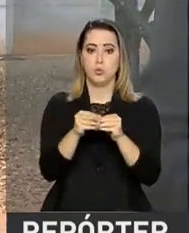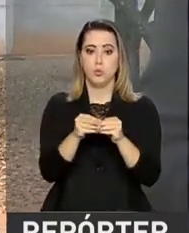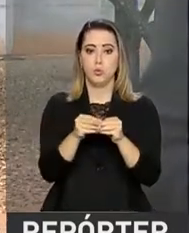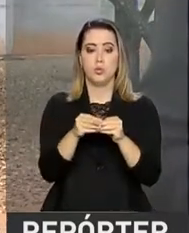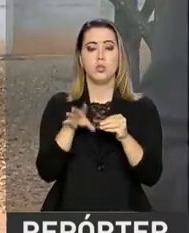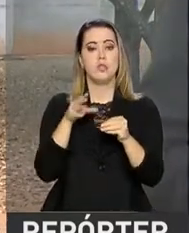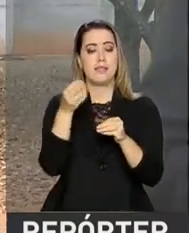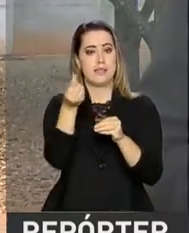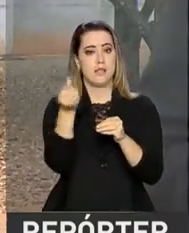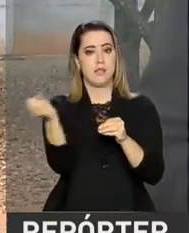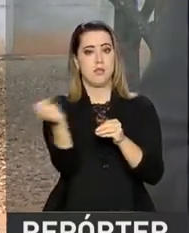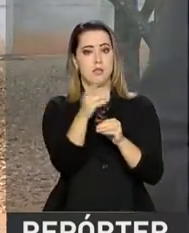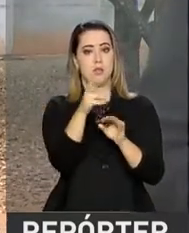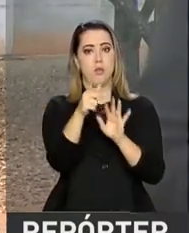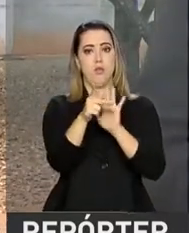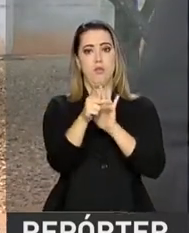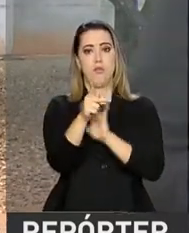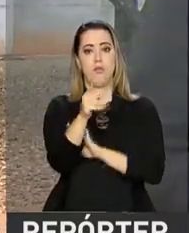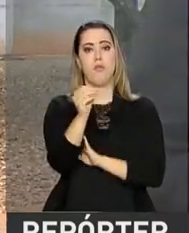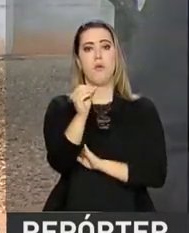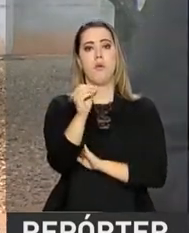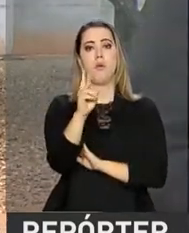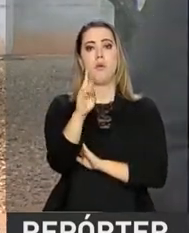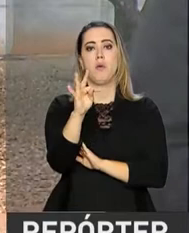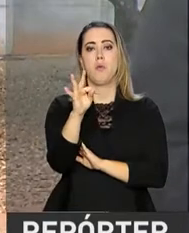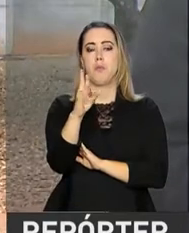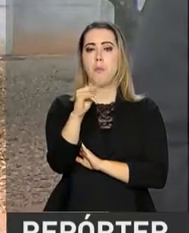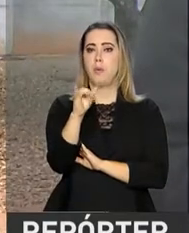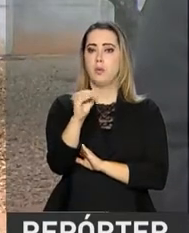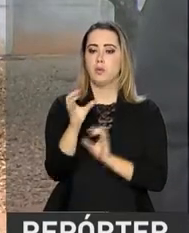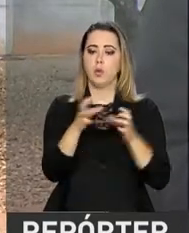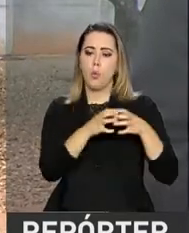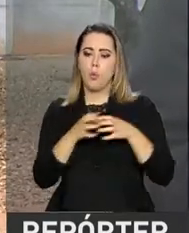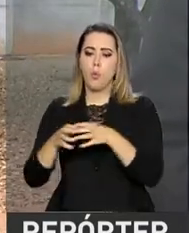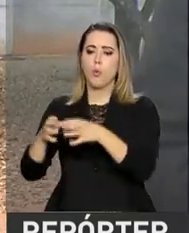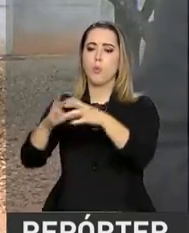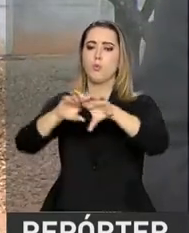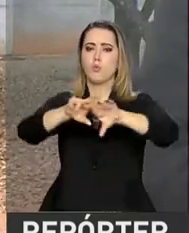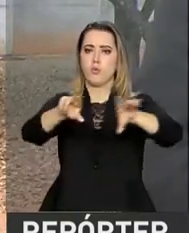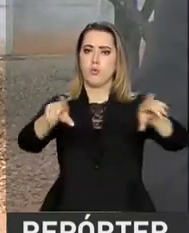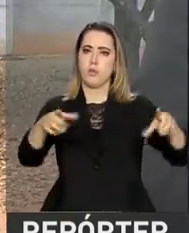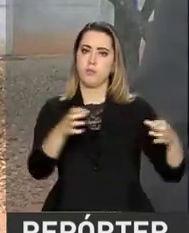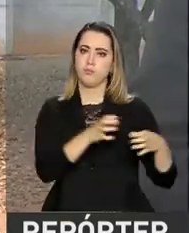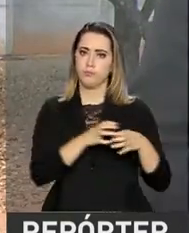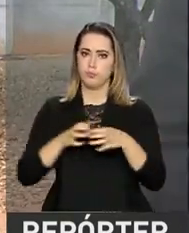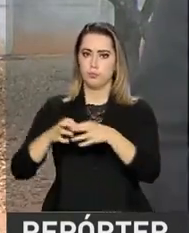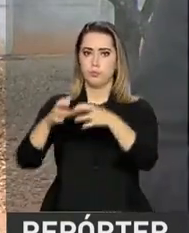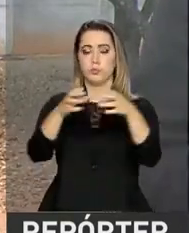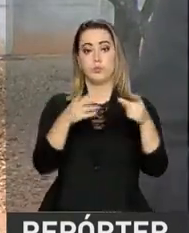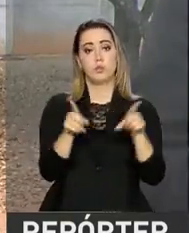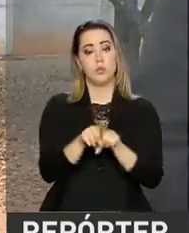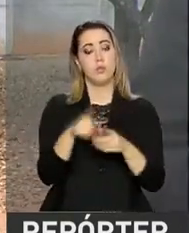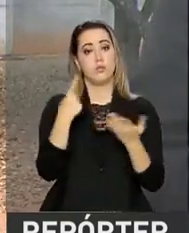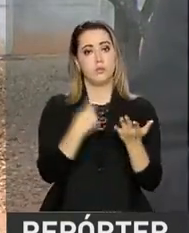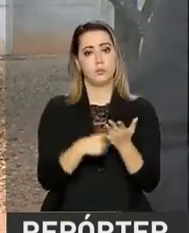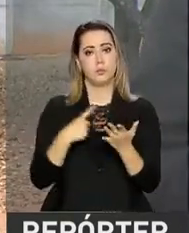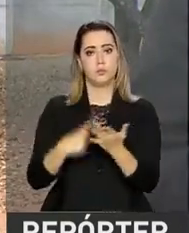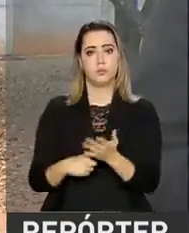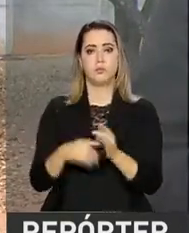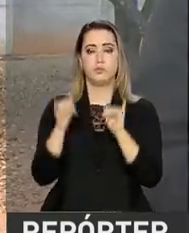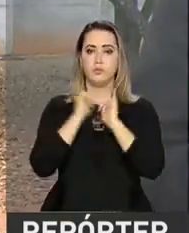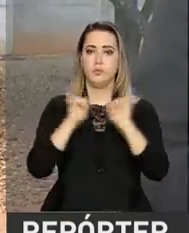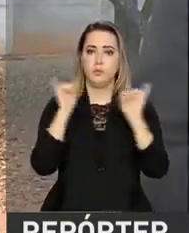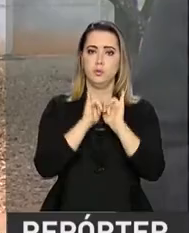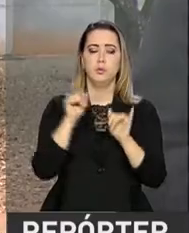novas portarias divididas por eixos temáticos essa primeira etapa da consolidação deve ser publicada